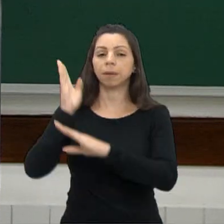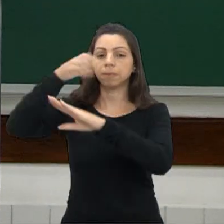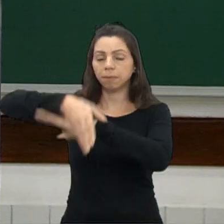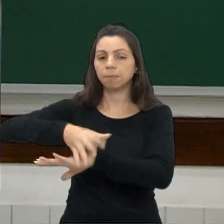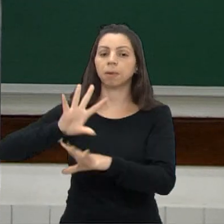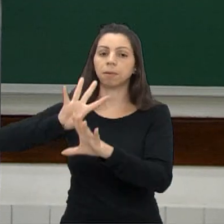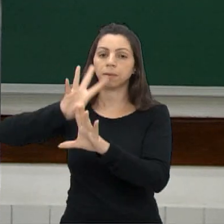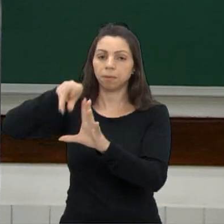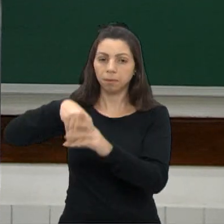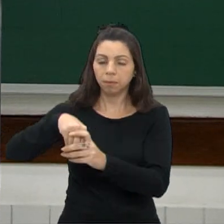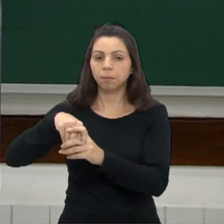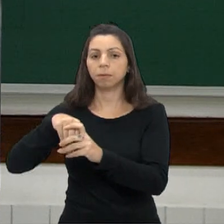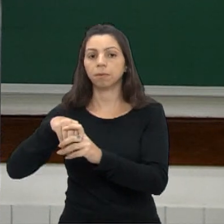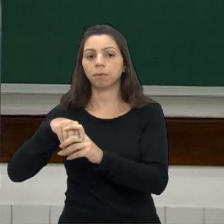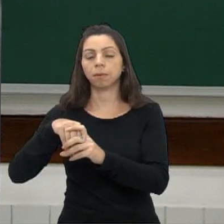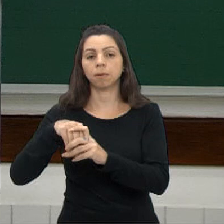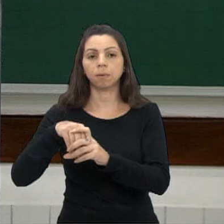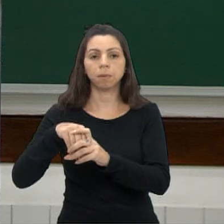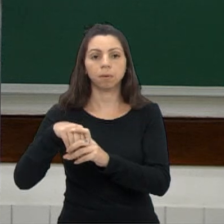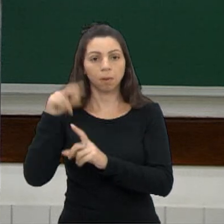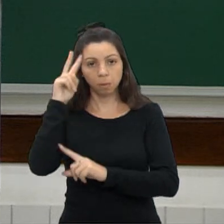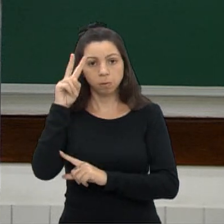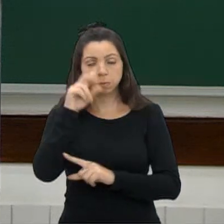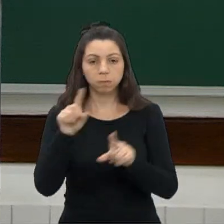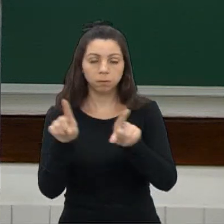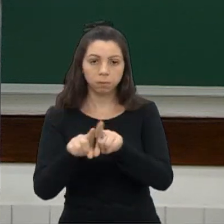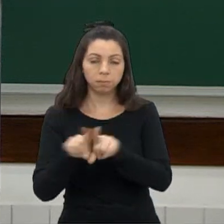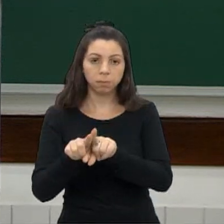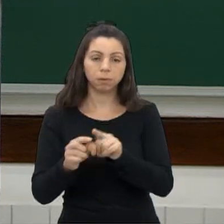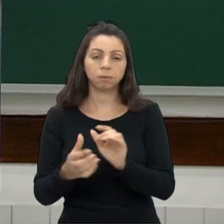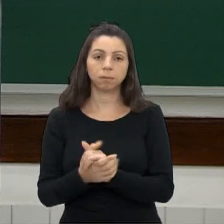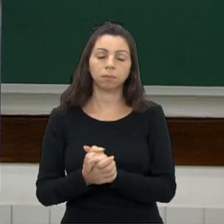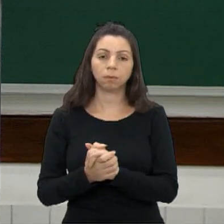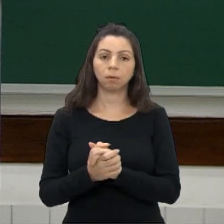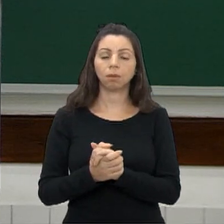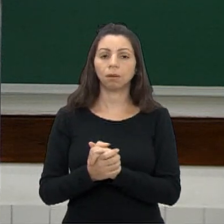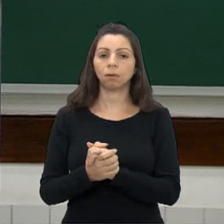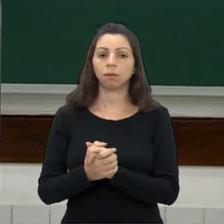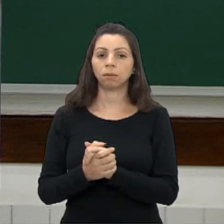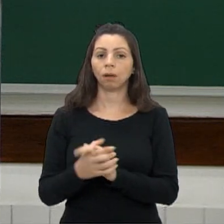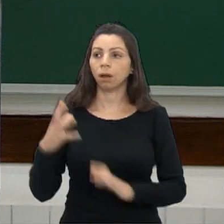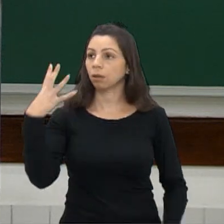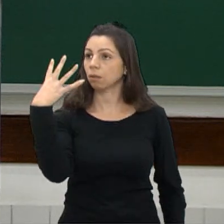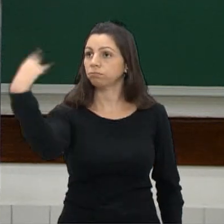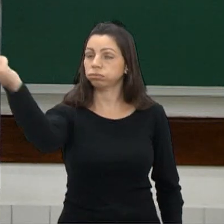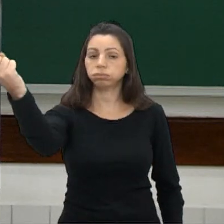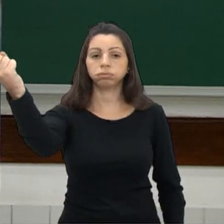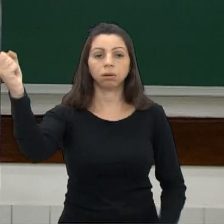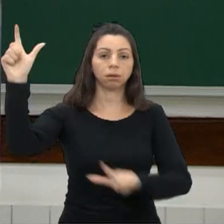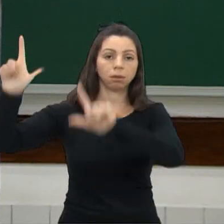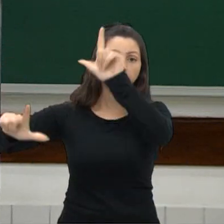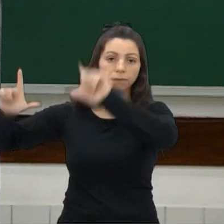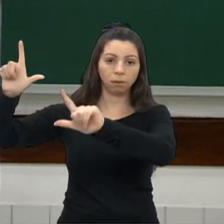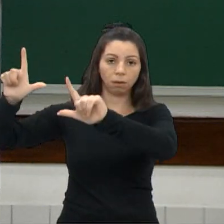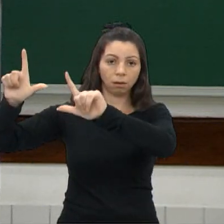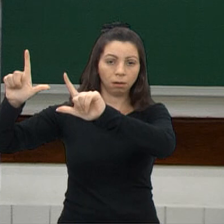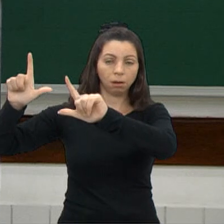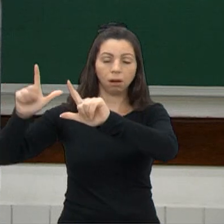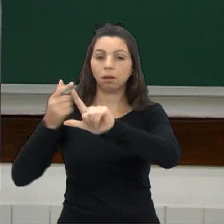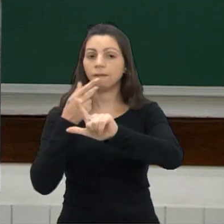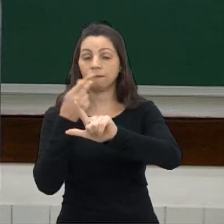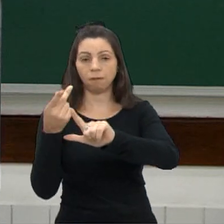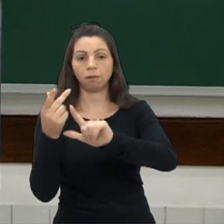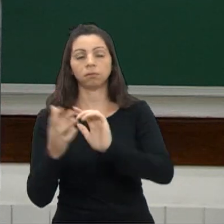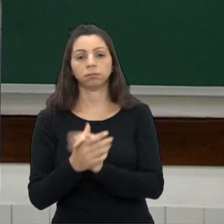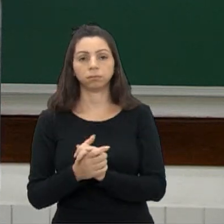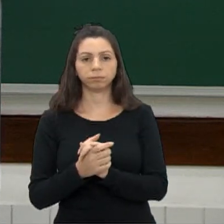também ele fala que ela está fora do ar, não tem programação. Esse é o problema da família. Recordou? Deu para recordar